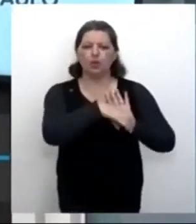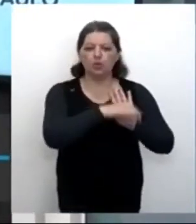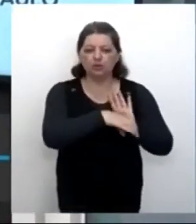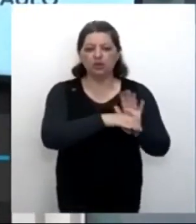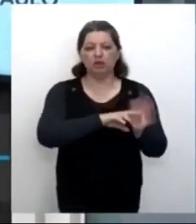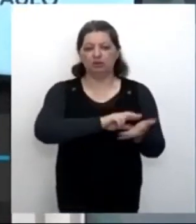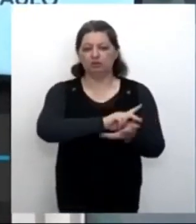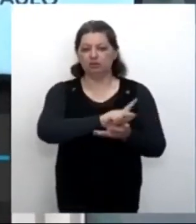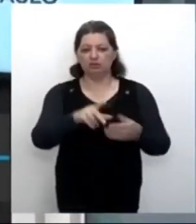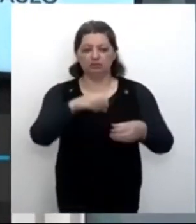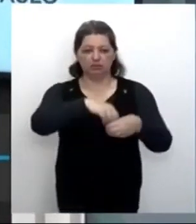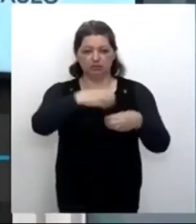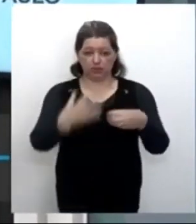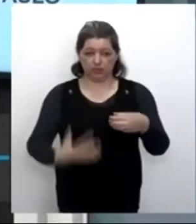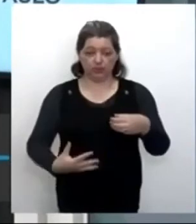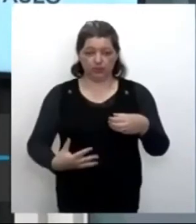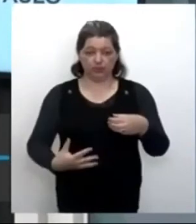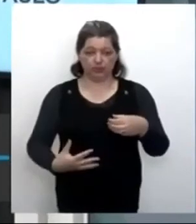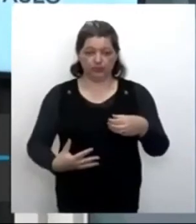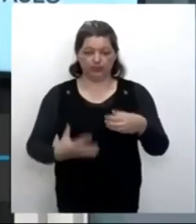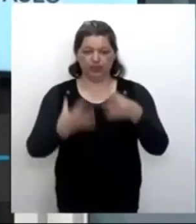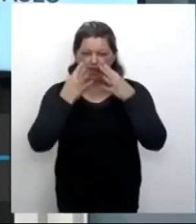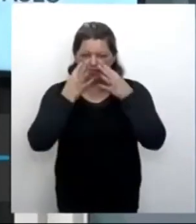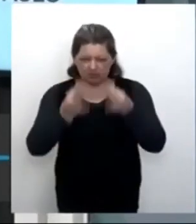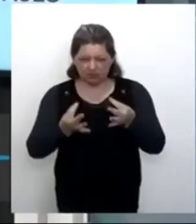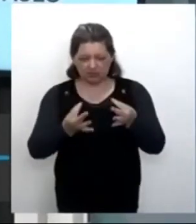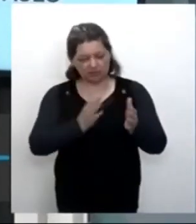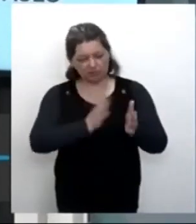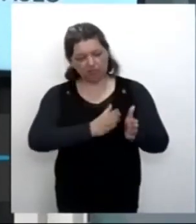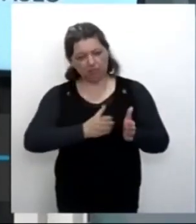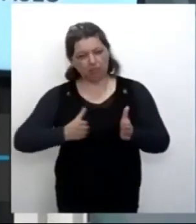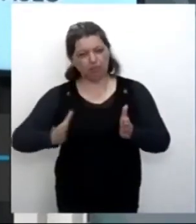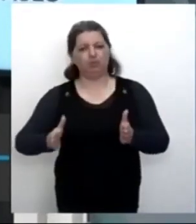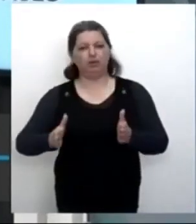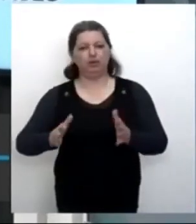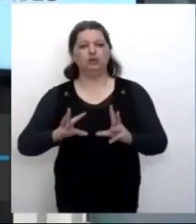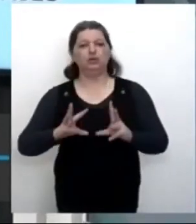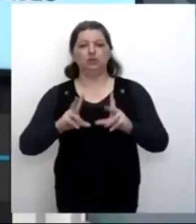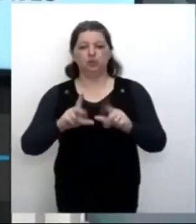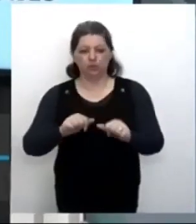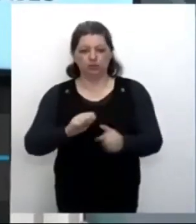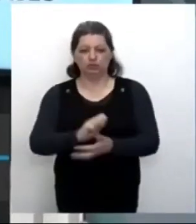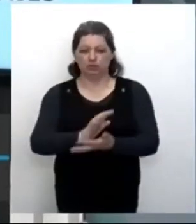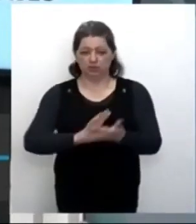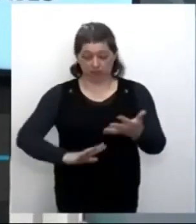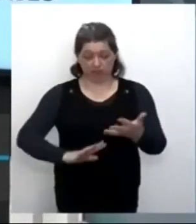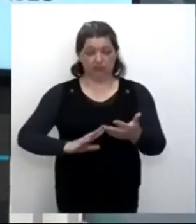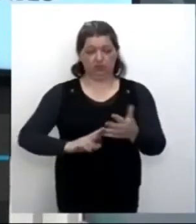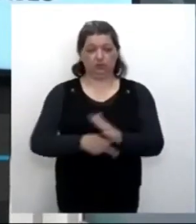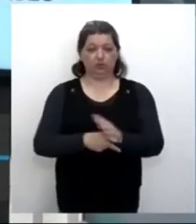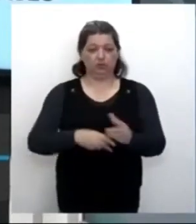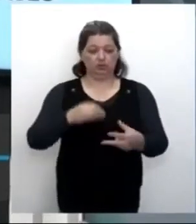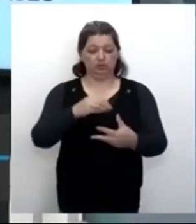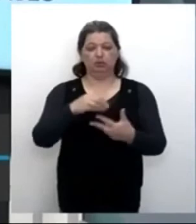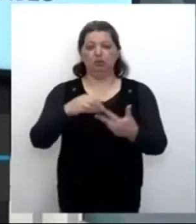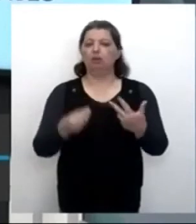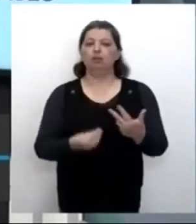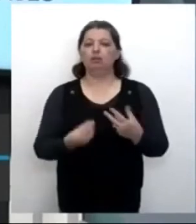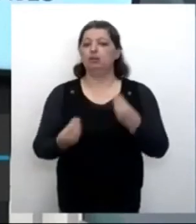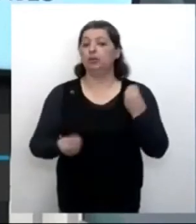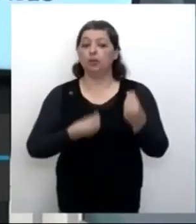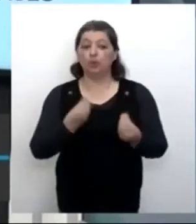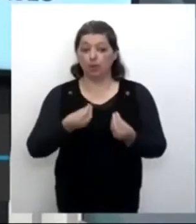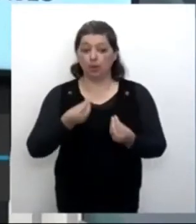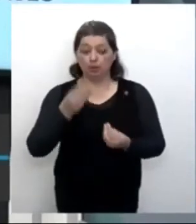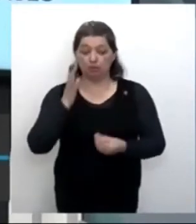o conteúdo, prestar atenção, né, na resolução dos exercícios do Enem, como que essa resolução é